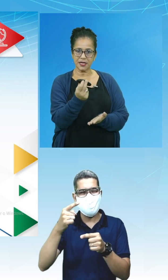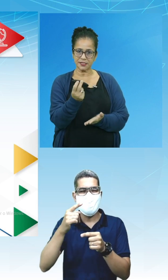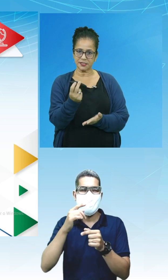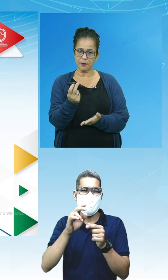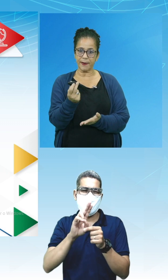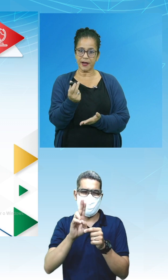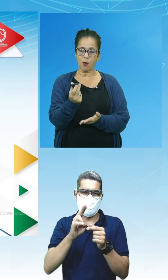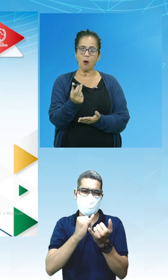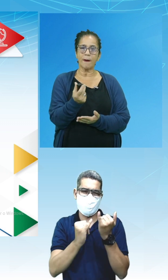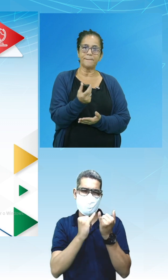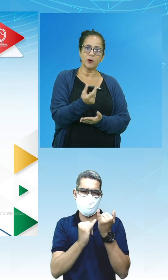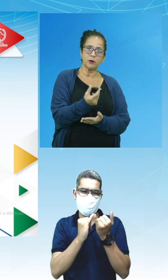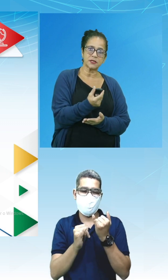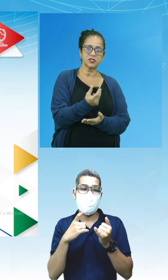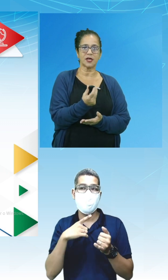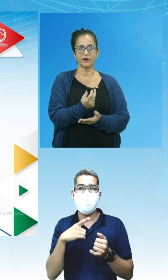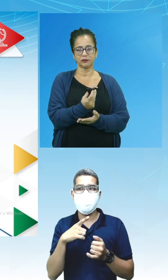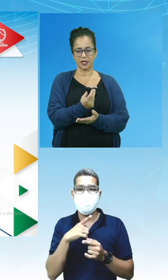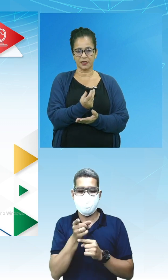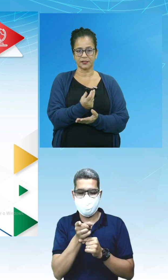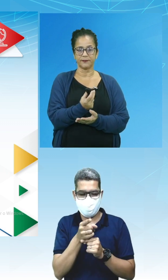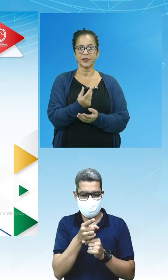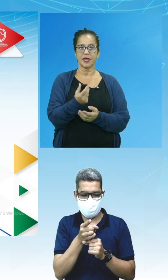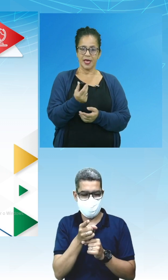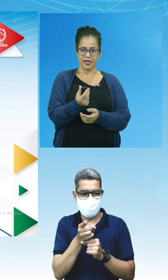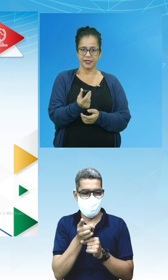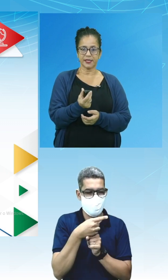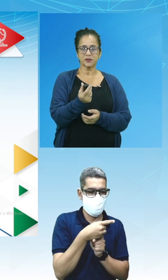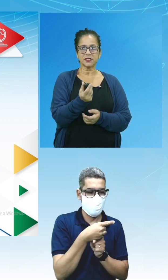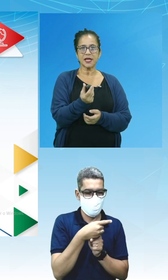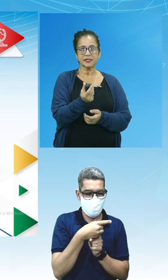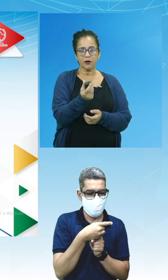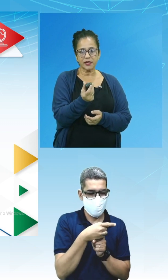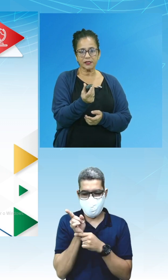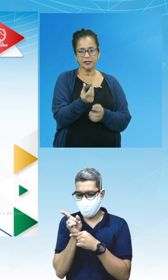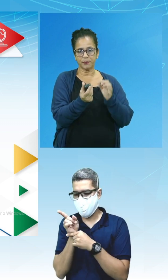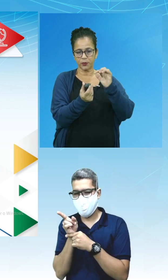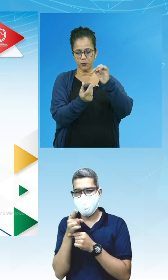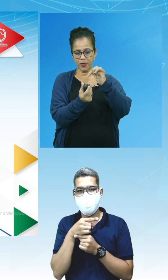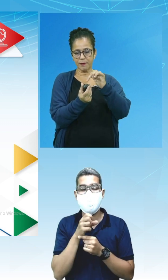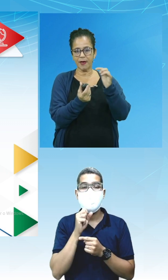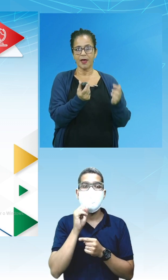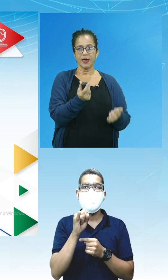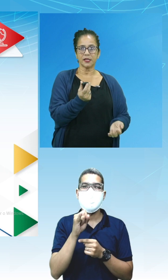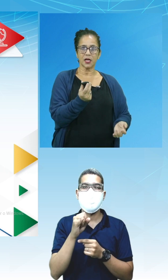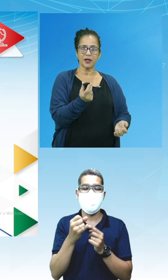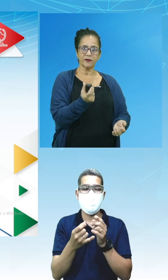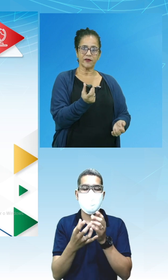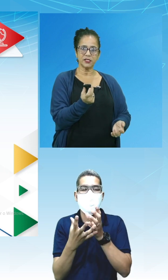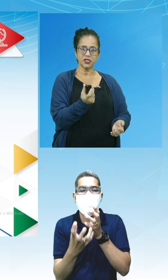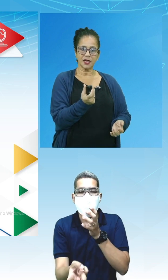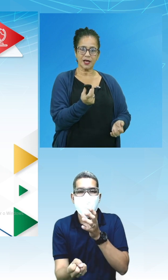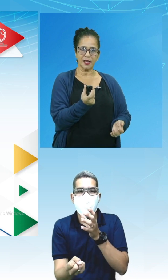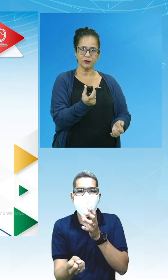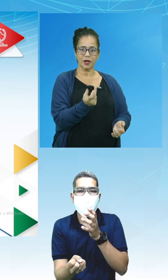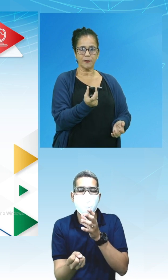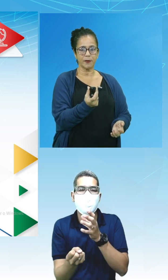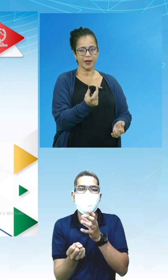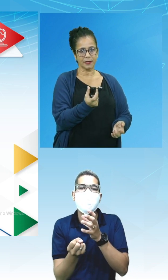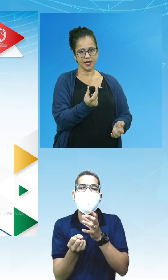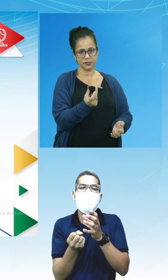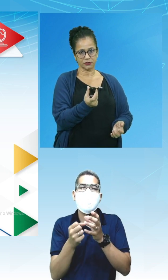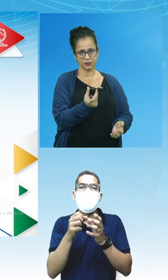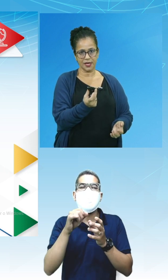a direção para a qual a bússola está voltada. Então, se ela está orientada por um ímã, então ela vai indicar no